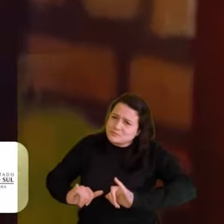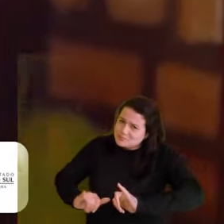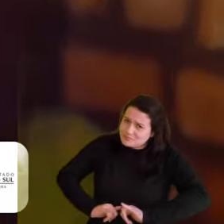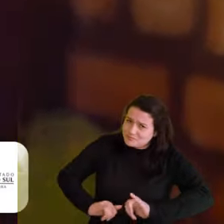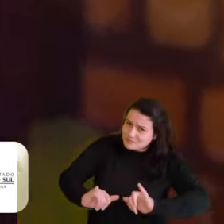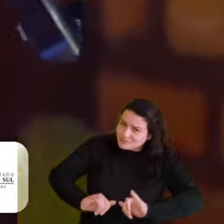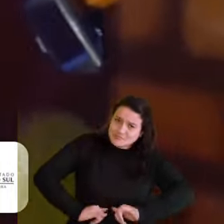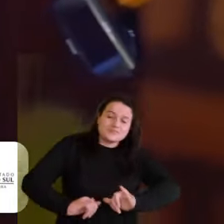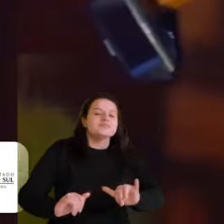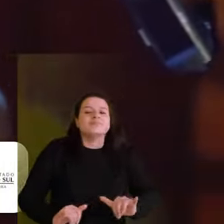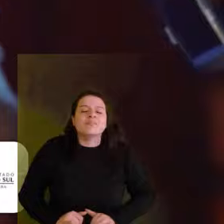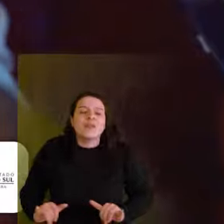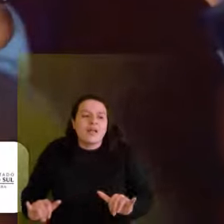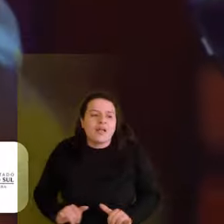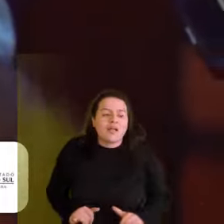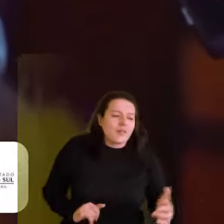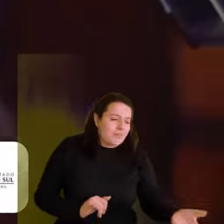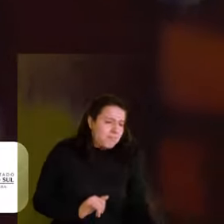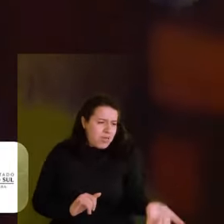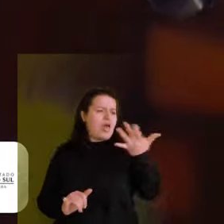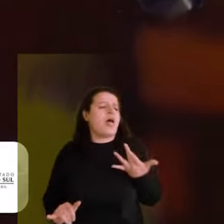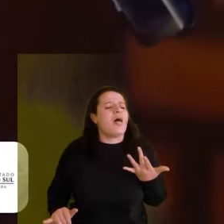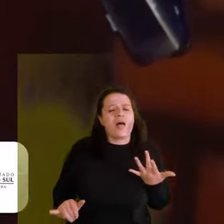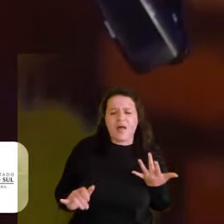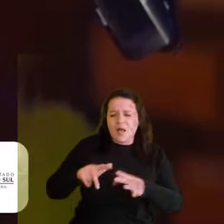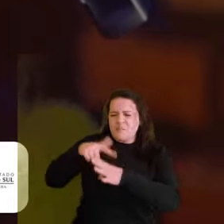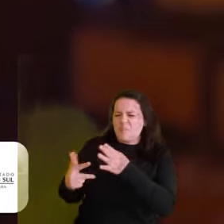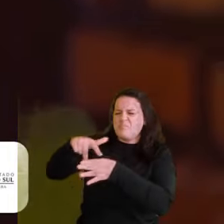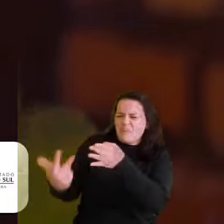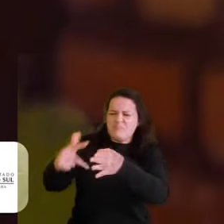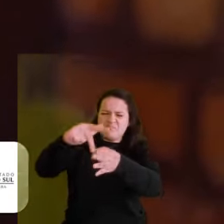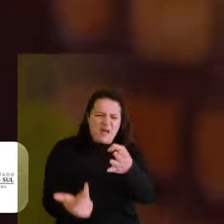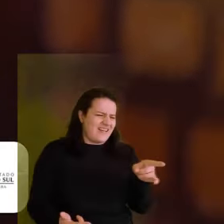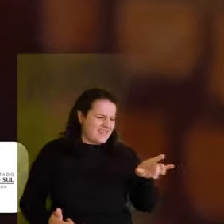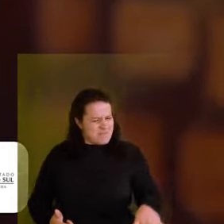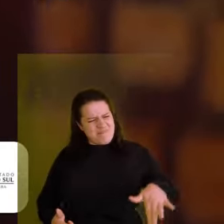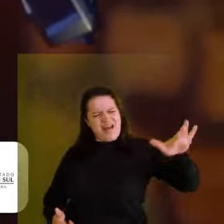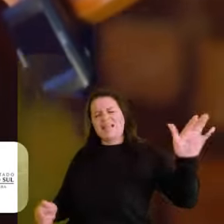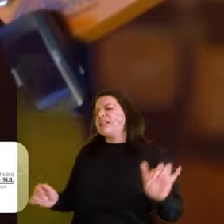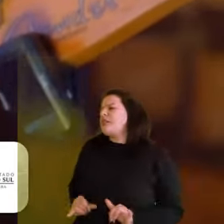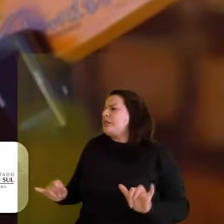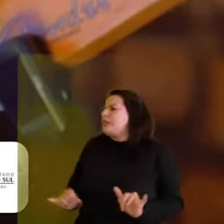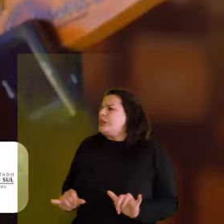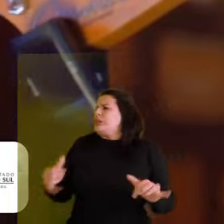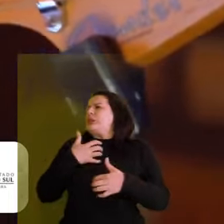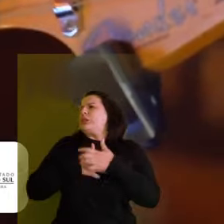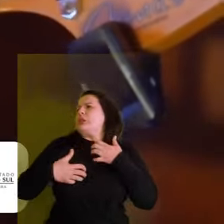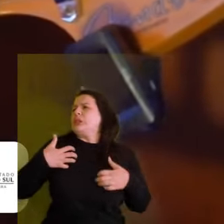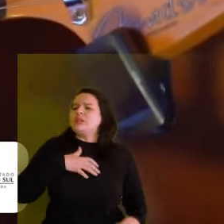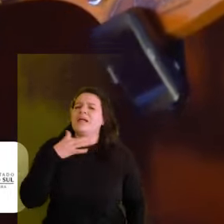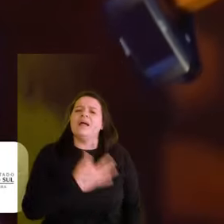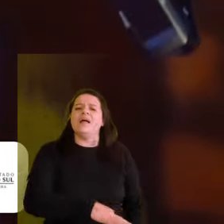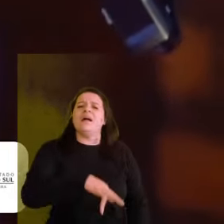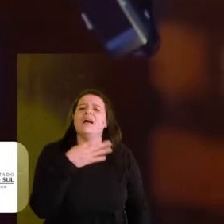seu. Foi nos tombos o que mais doeu. Oh, yeah. Foi nos tombos o que mais doeu. Foi o seu. Foi o